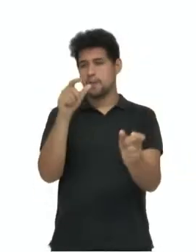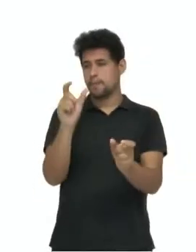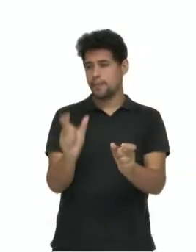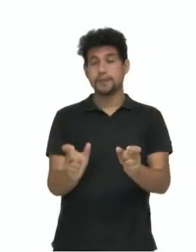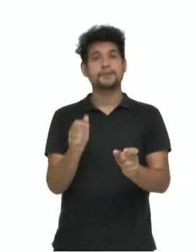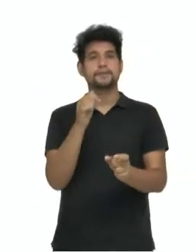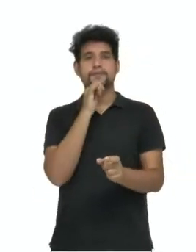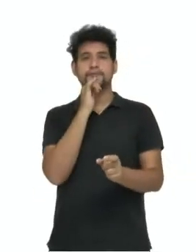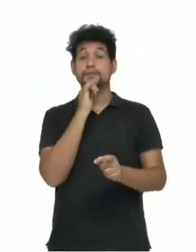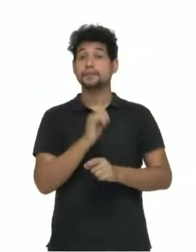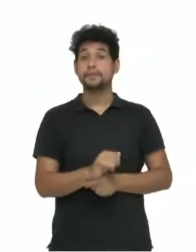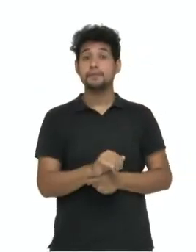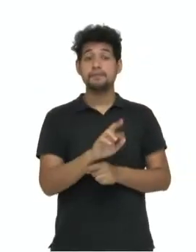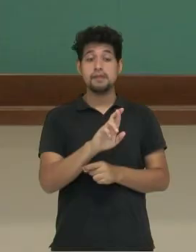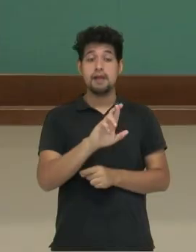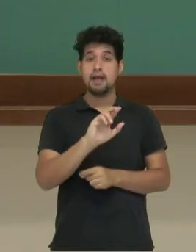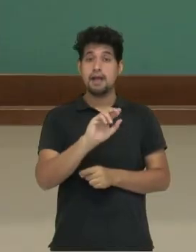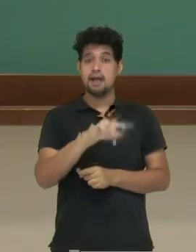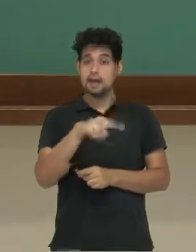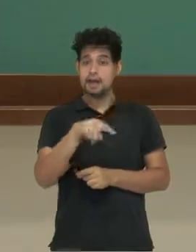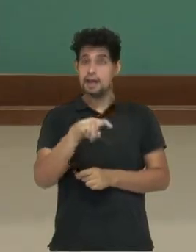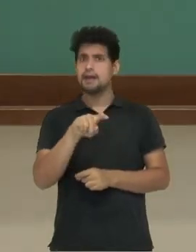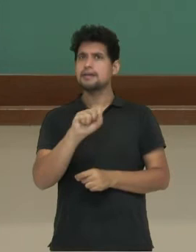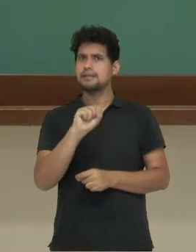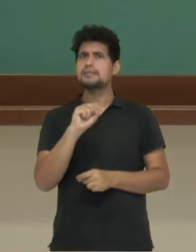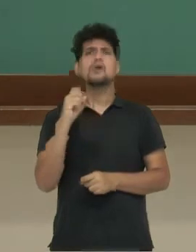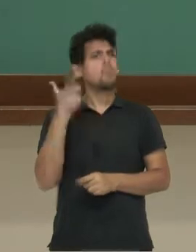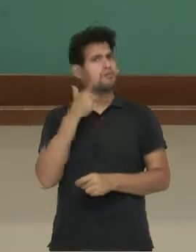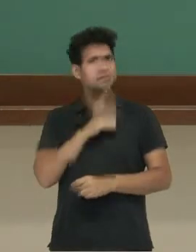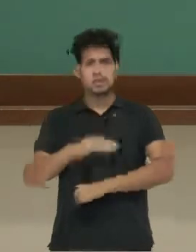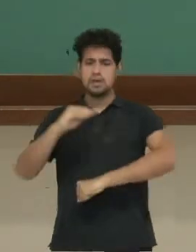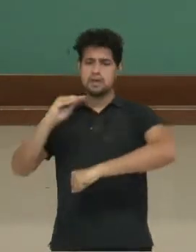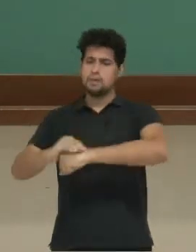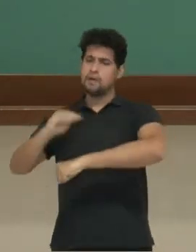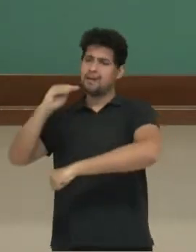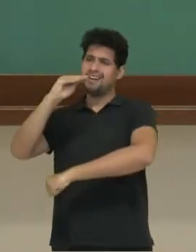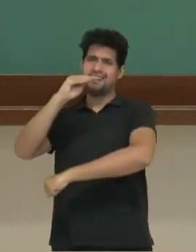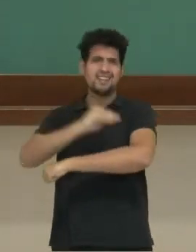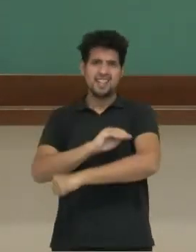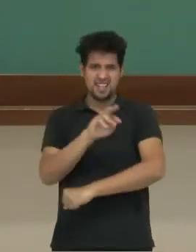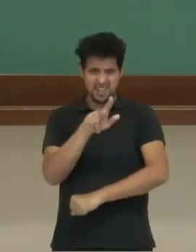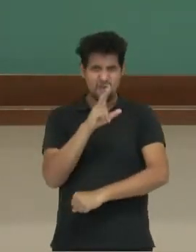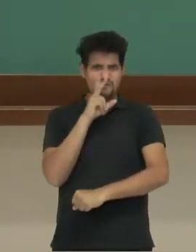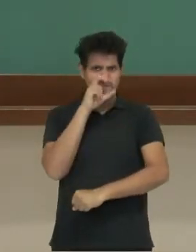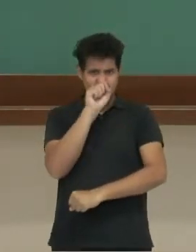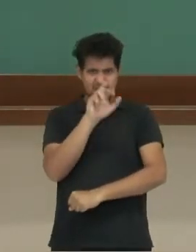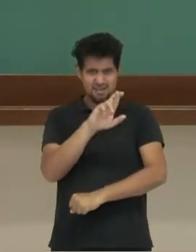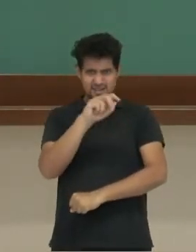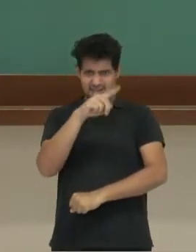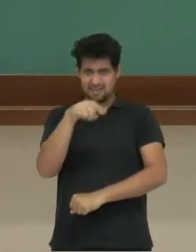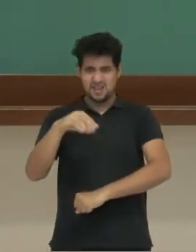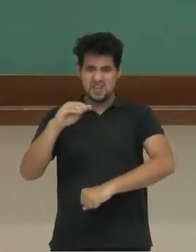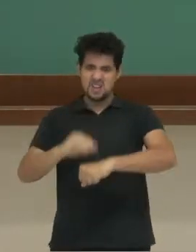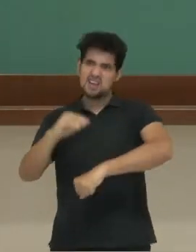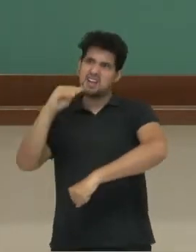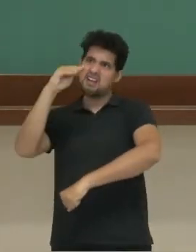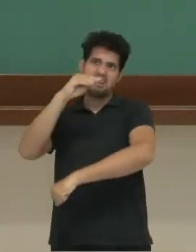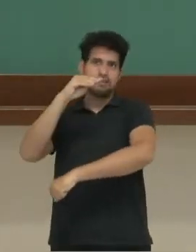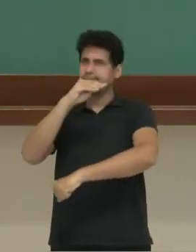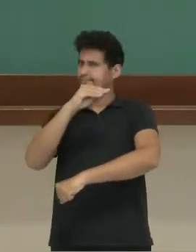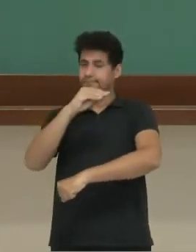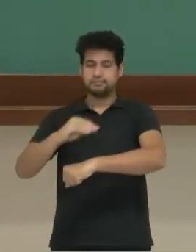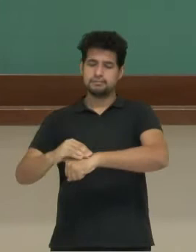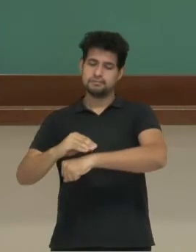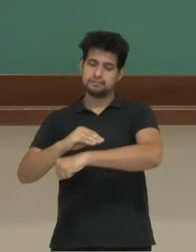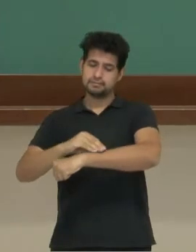as rãs modernas, eles conseguiam saltar. Lógico, não saltavam tanto quanto a rã ou quanto a perereca, por exemplo, mas